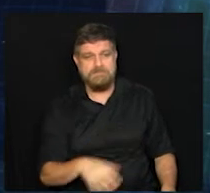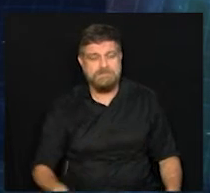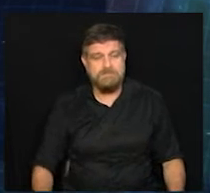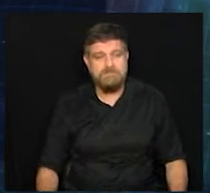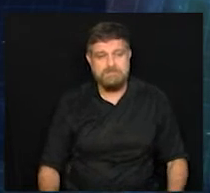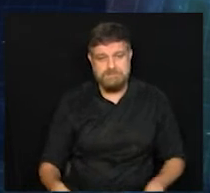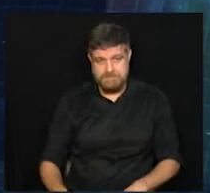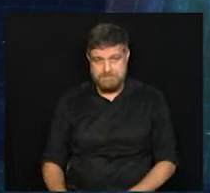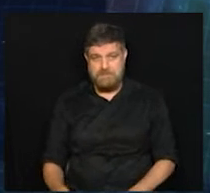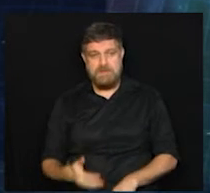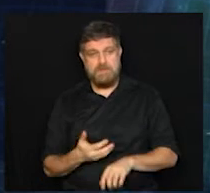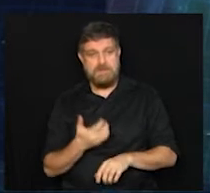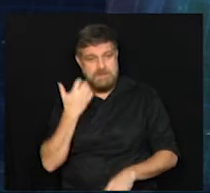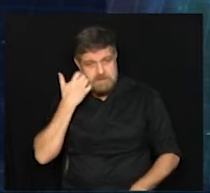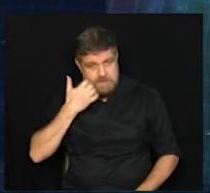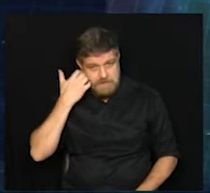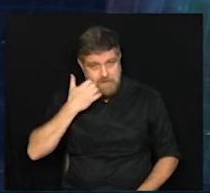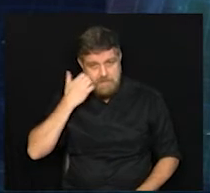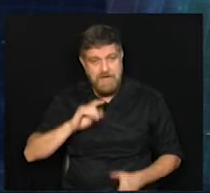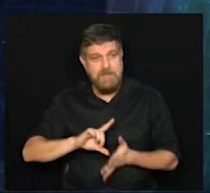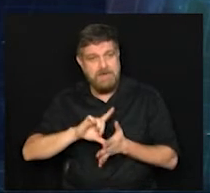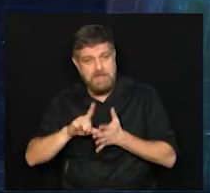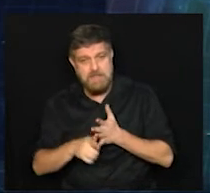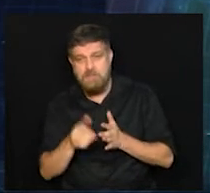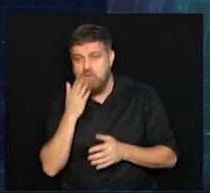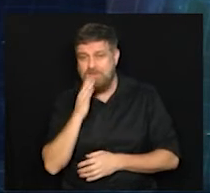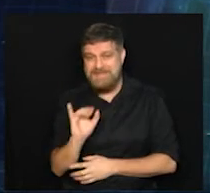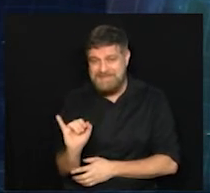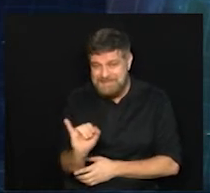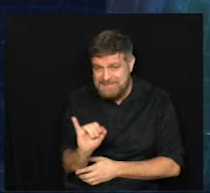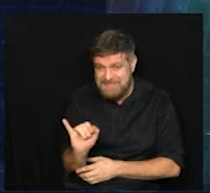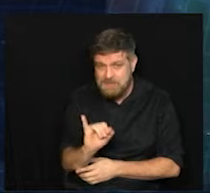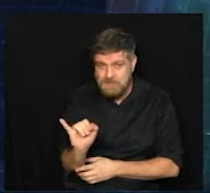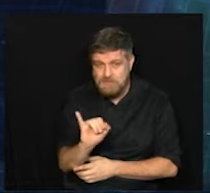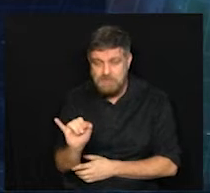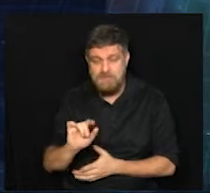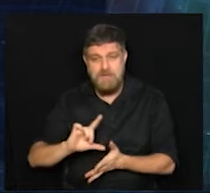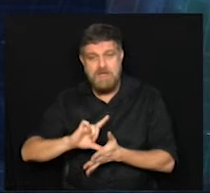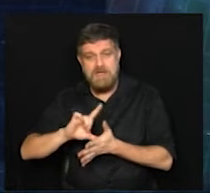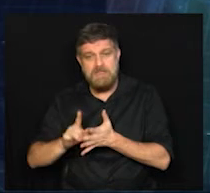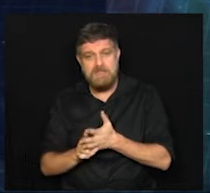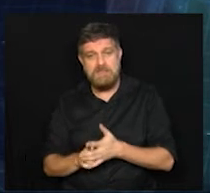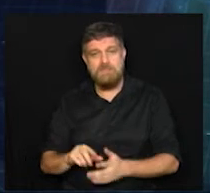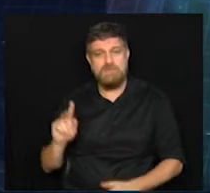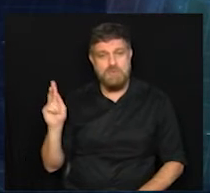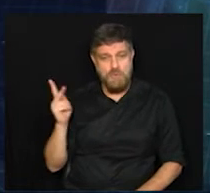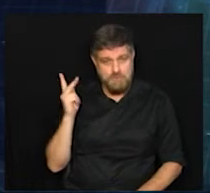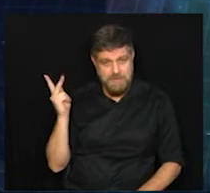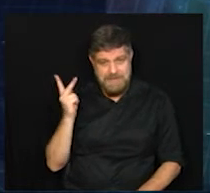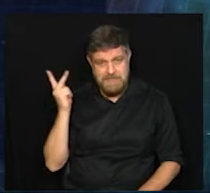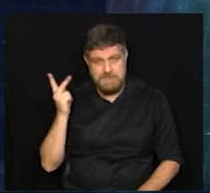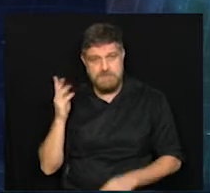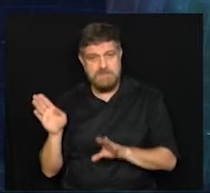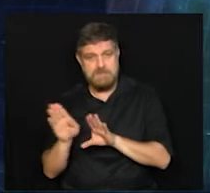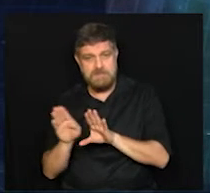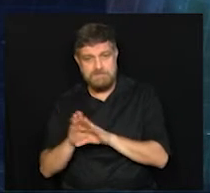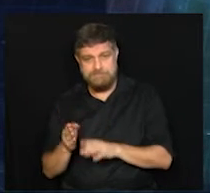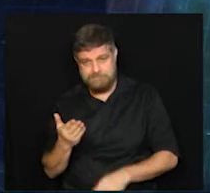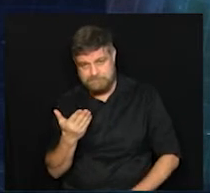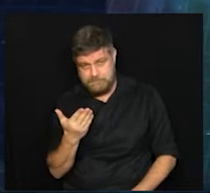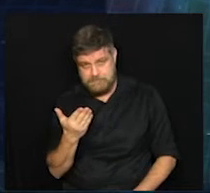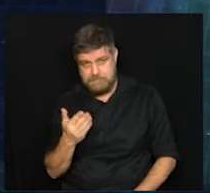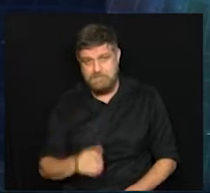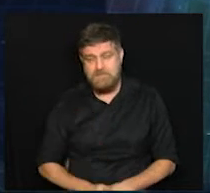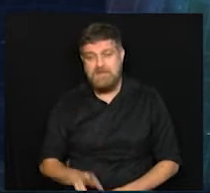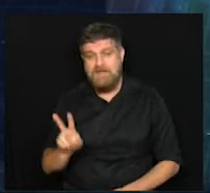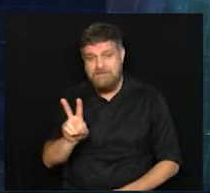Bárbara do Oeste, 673, Indaiatuba, 665, Hortolândia,